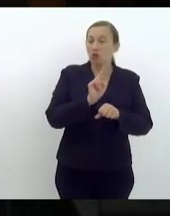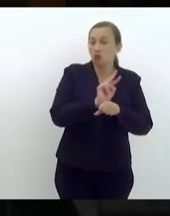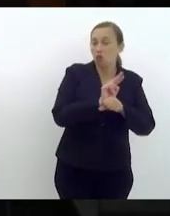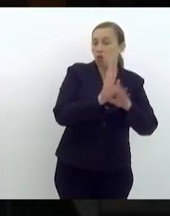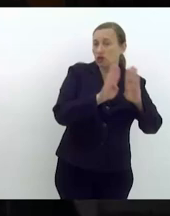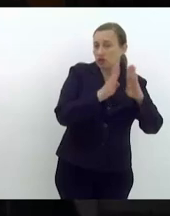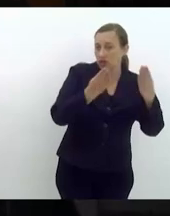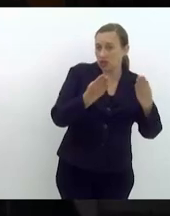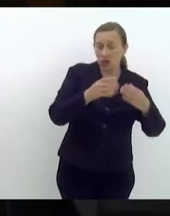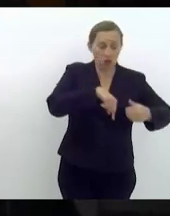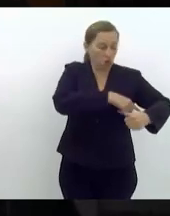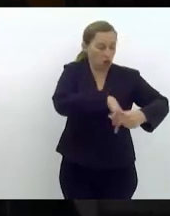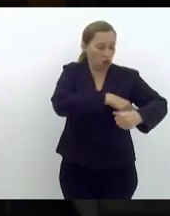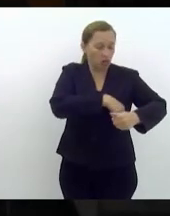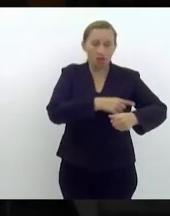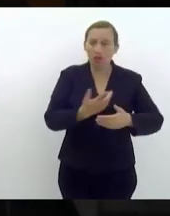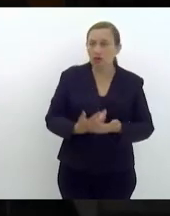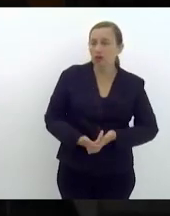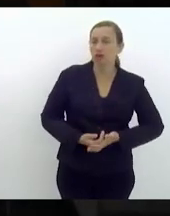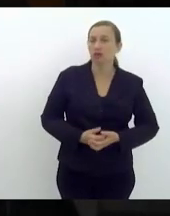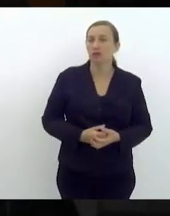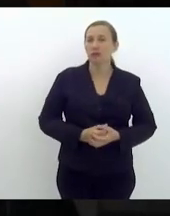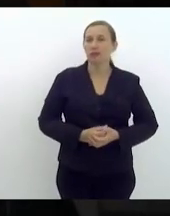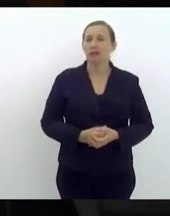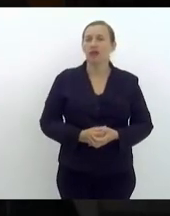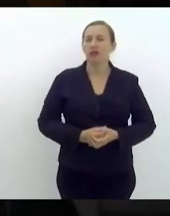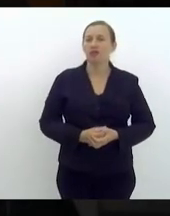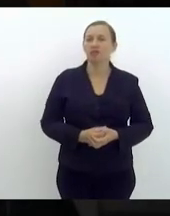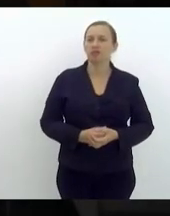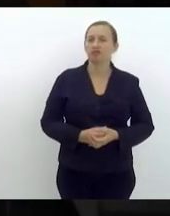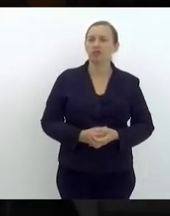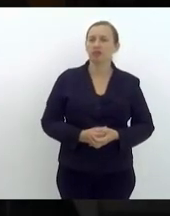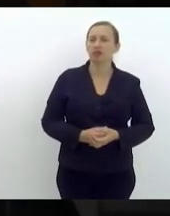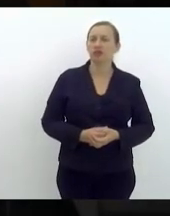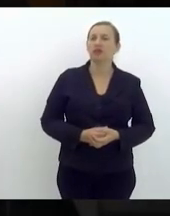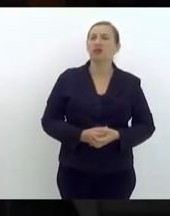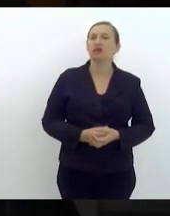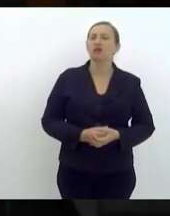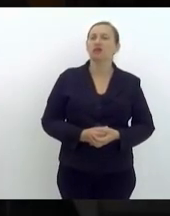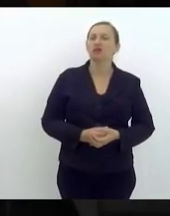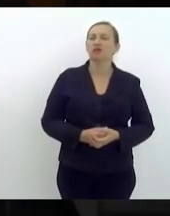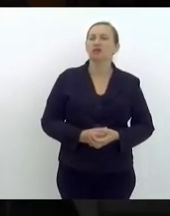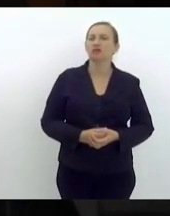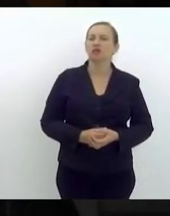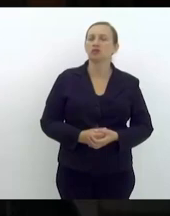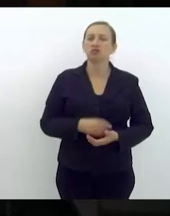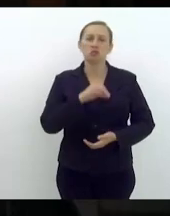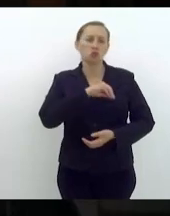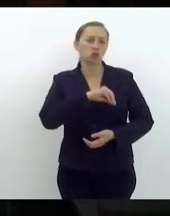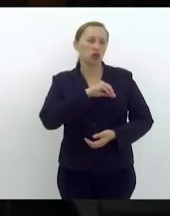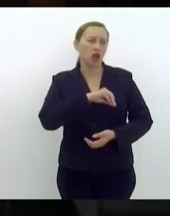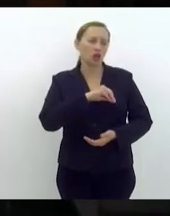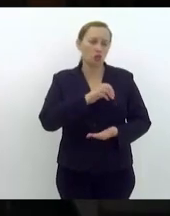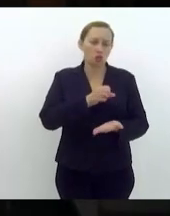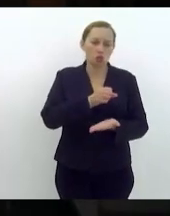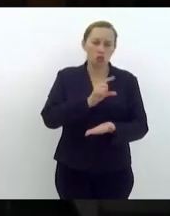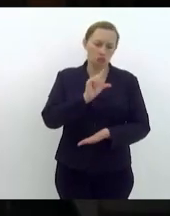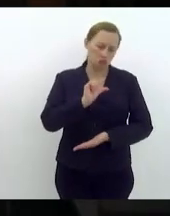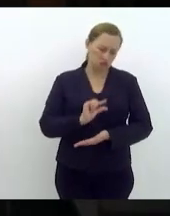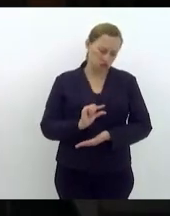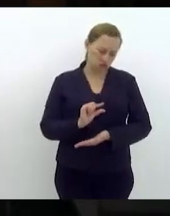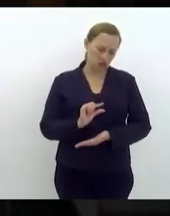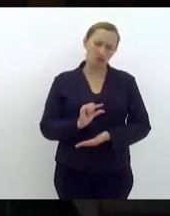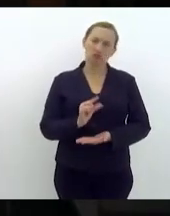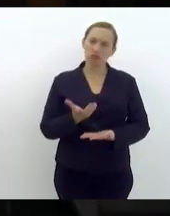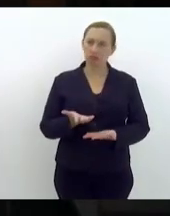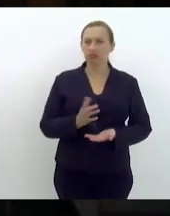merendeiros assistentes de assuntos gerais com um salário base abaixo do